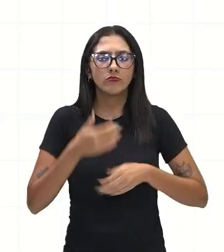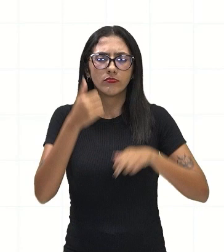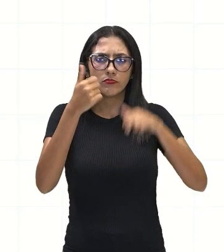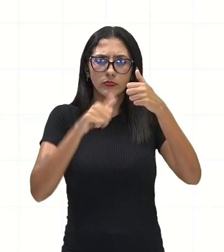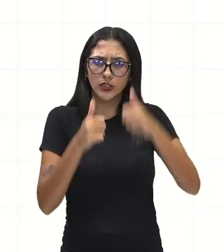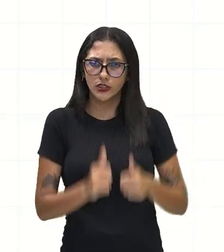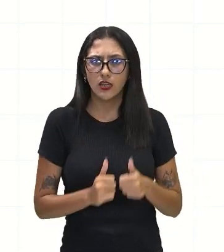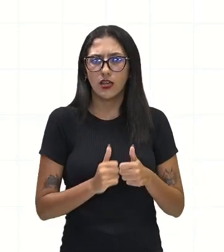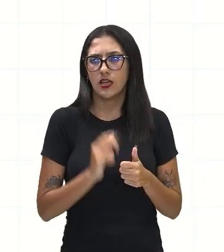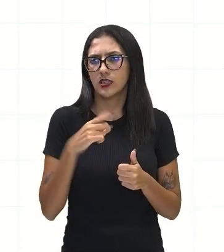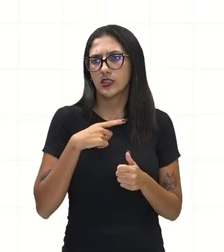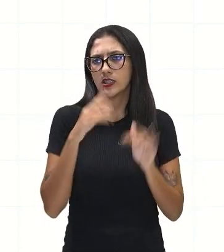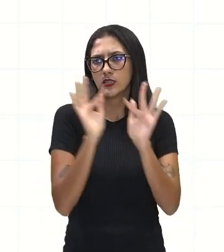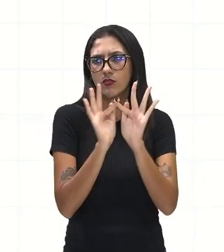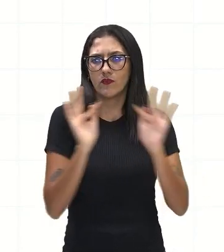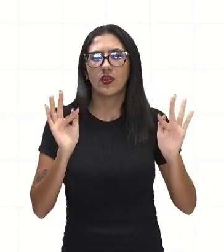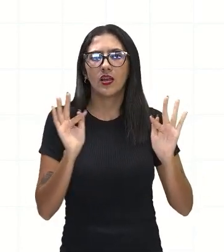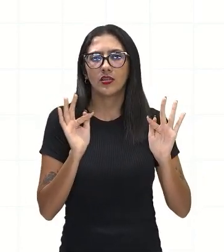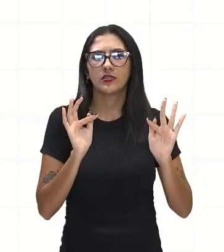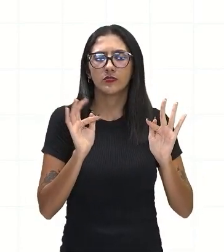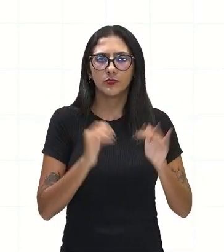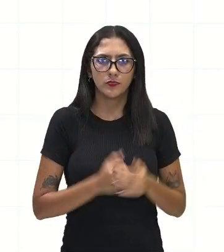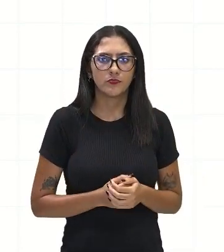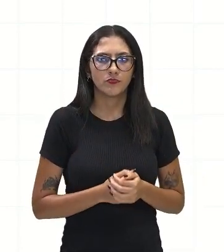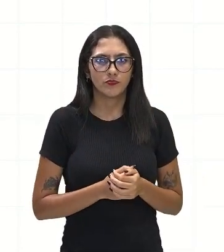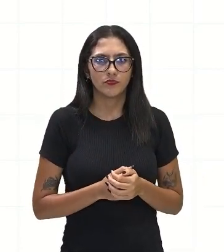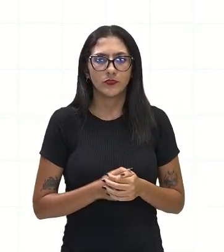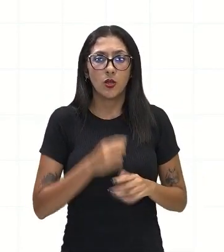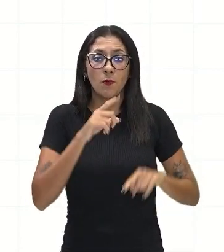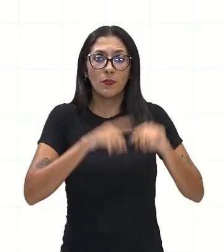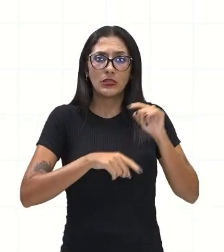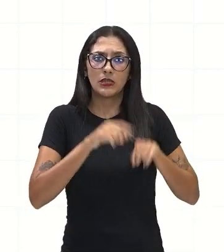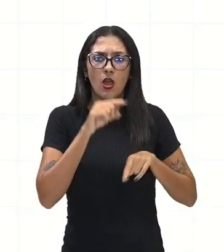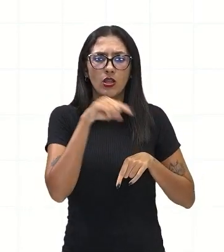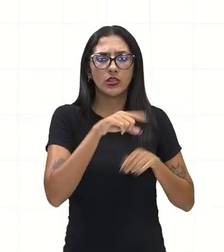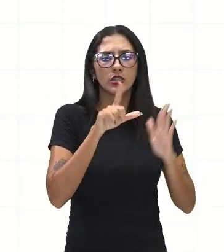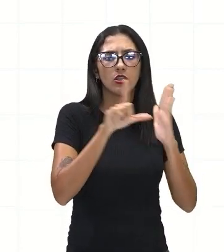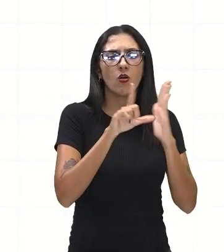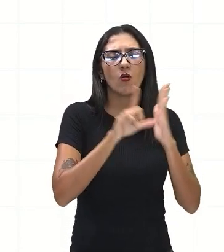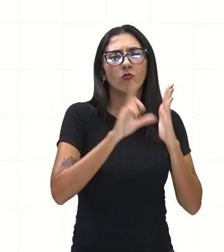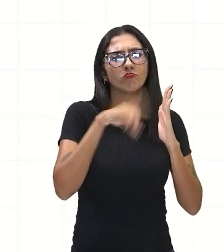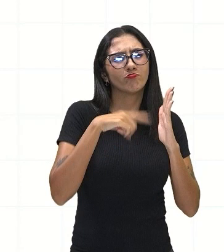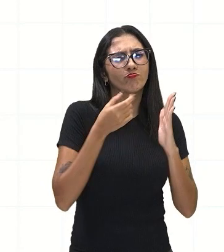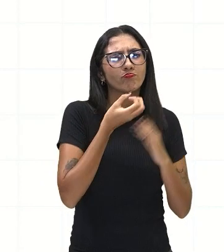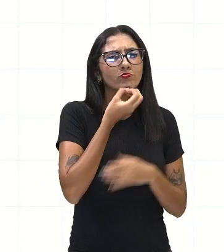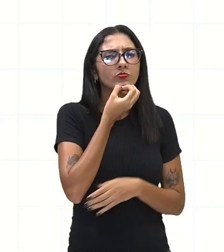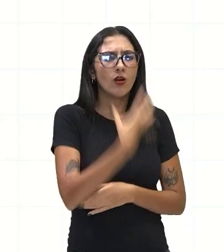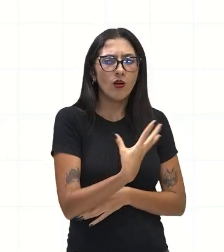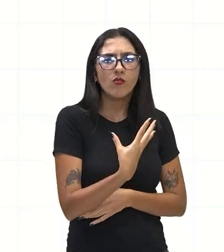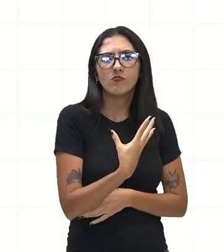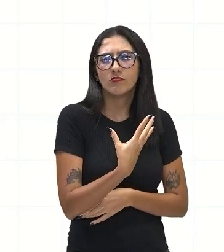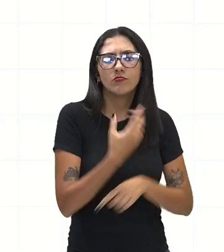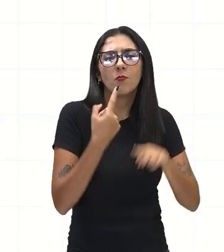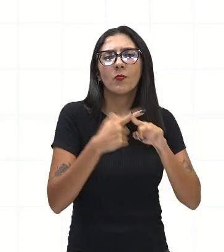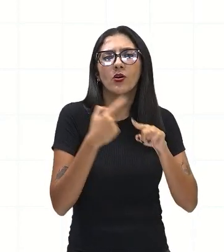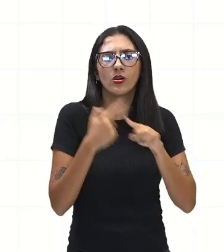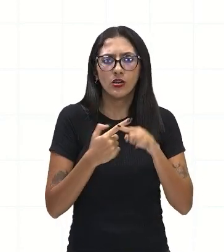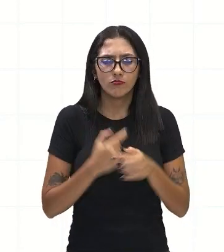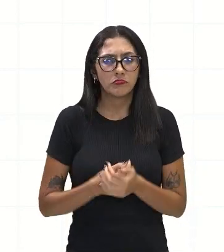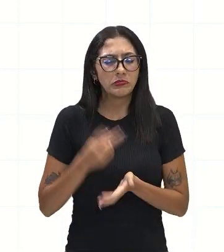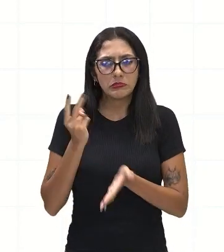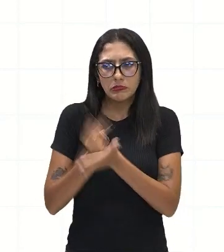Os produtos daquela loja devem ser muito bons, pois são vendidos